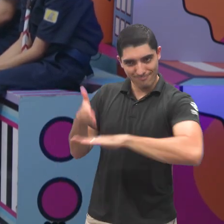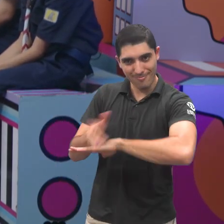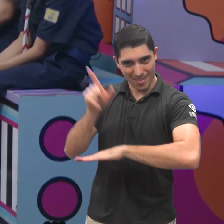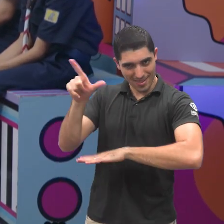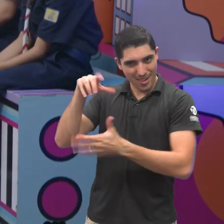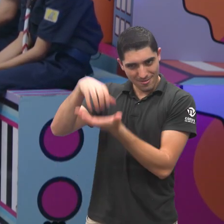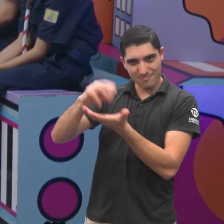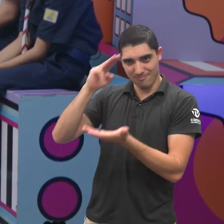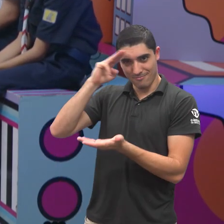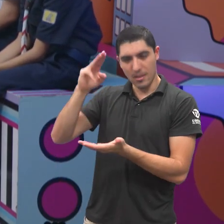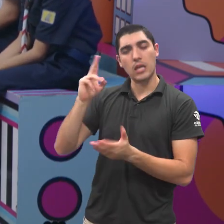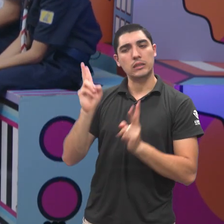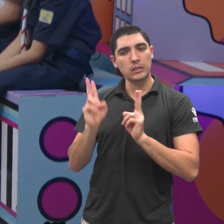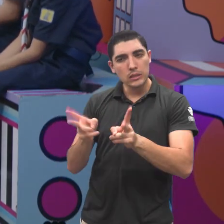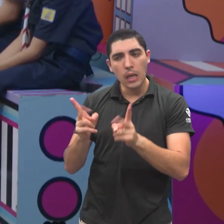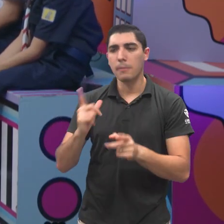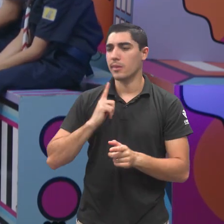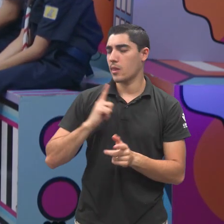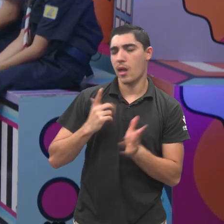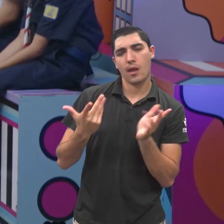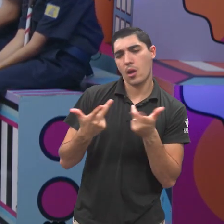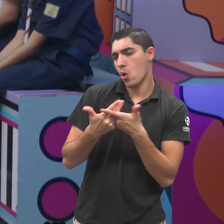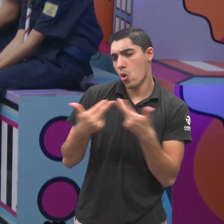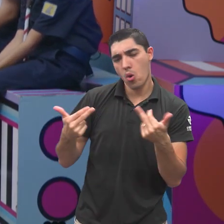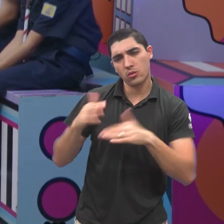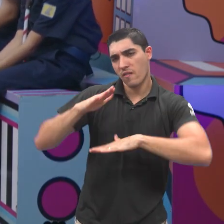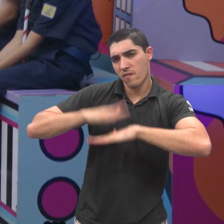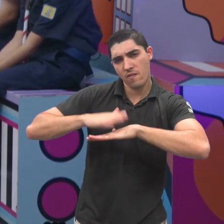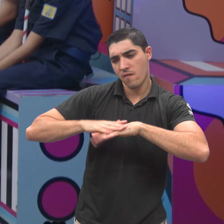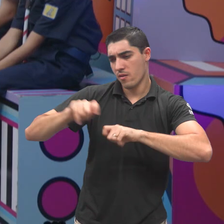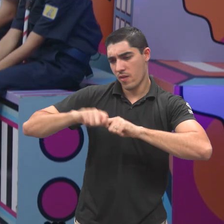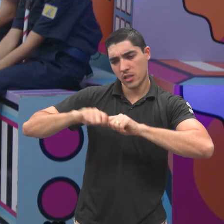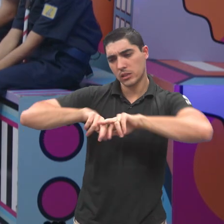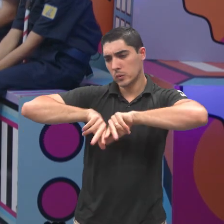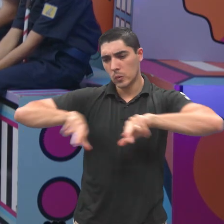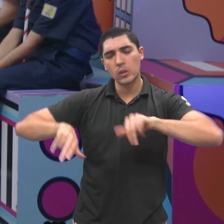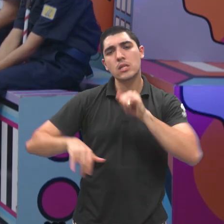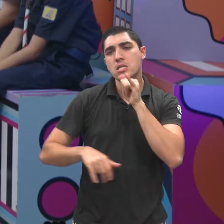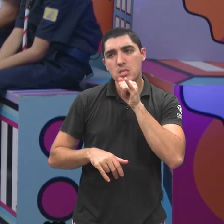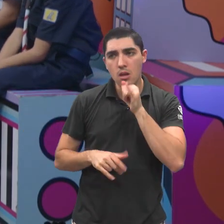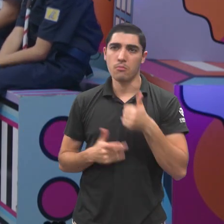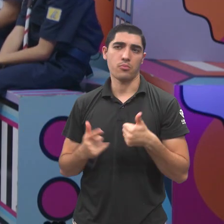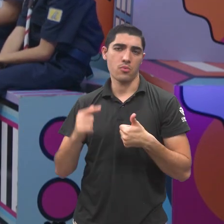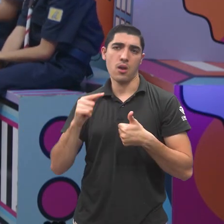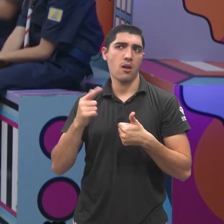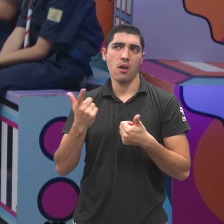escotismo, a gente costuma fazer as atividades, tipo, que a gente tem a